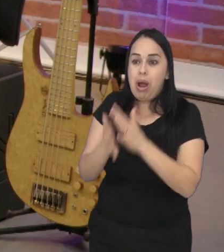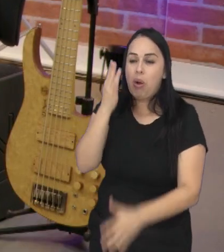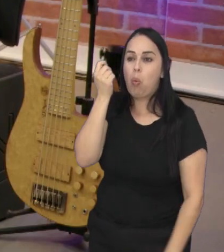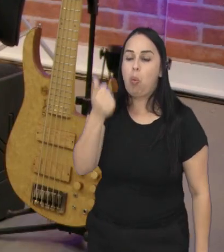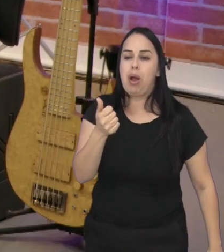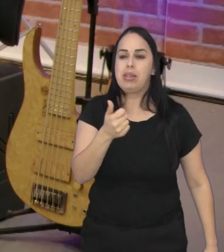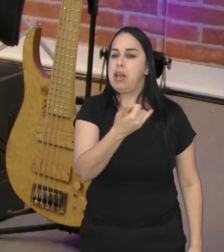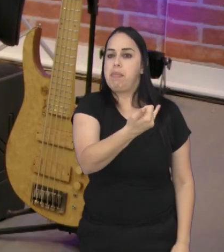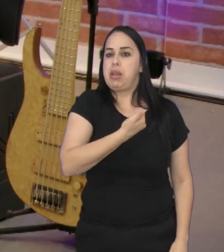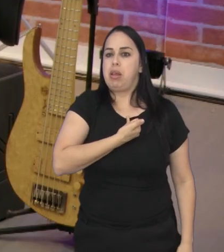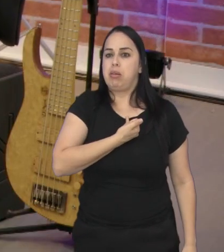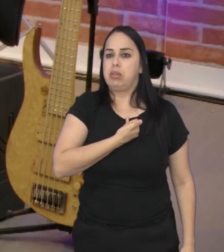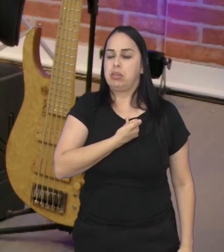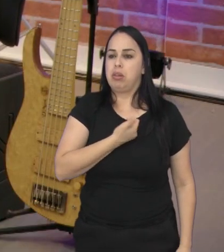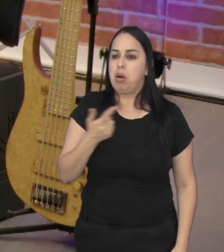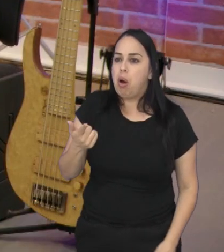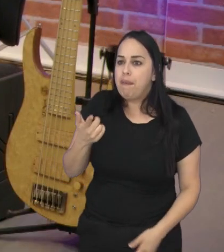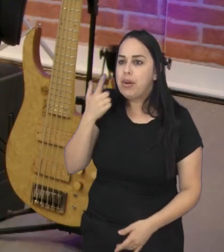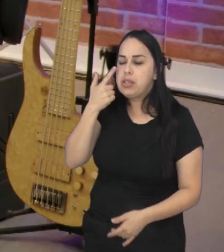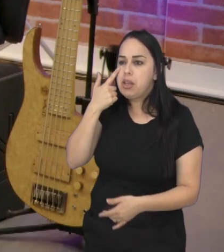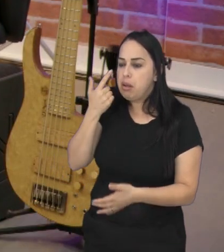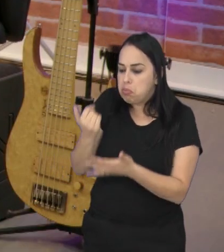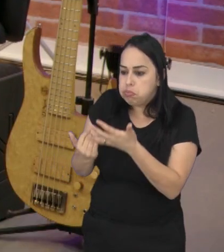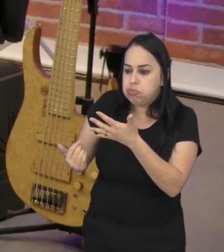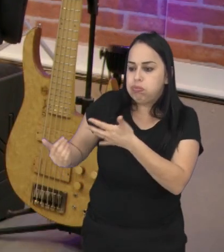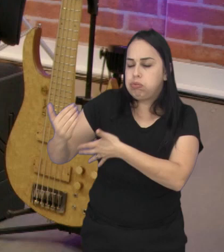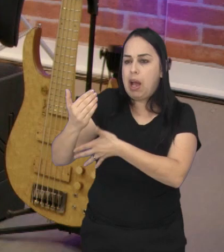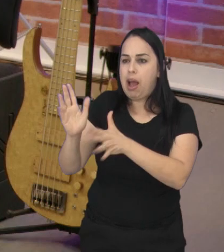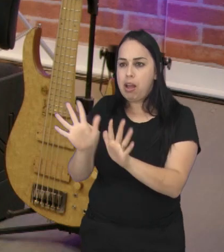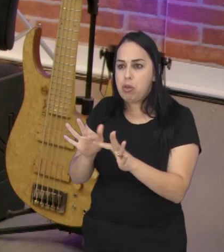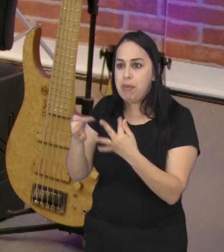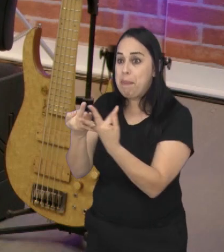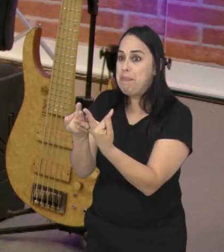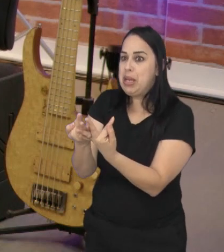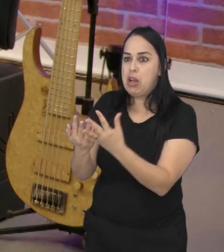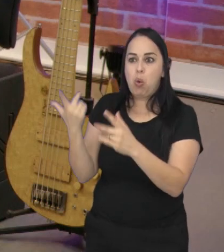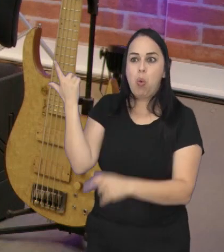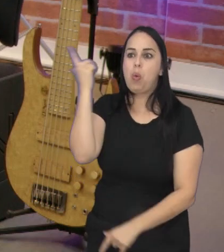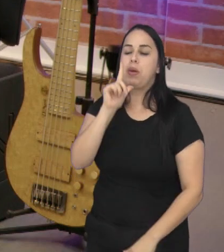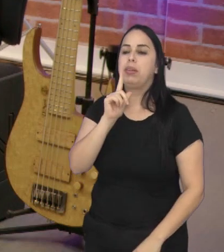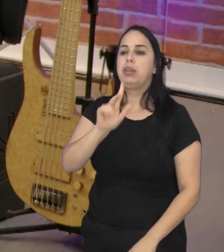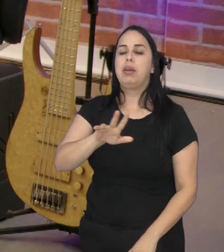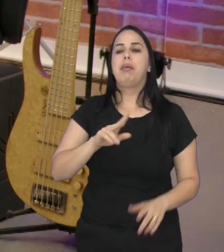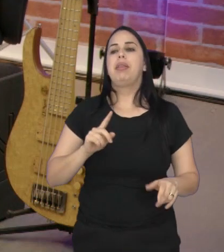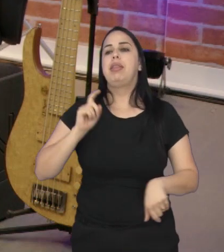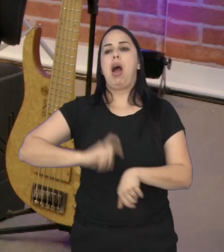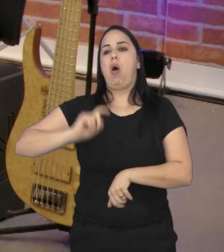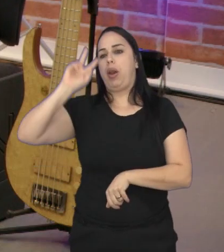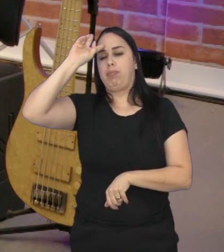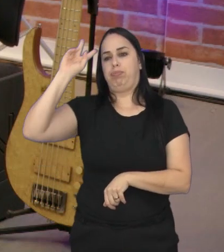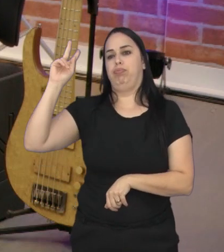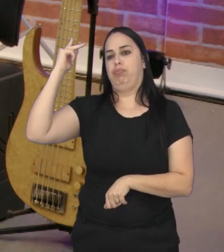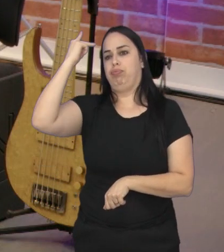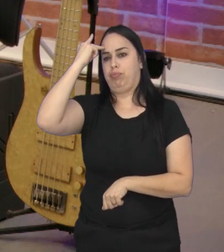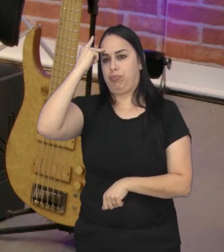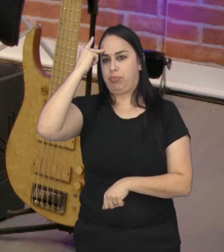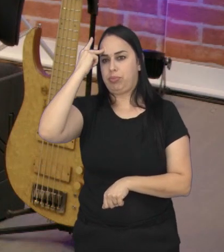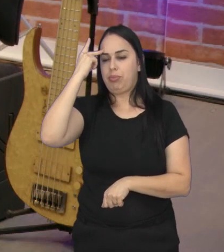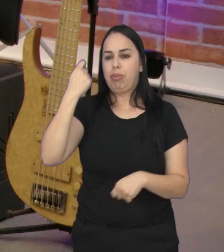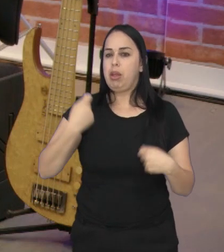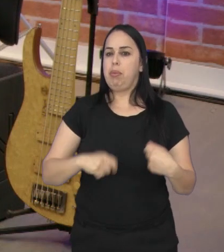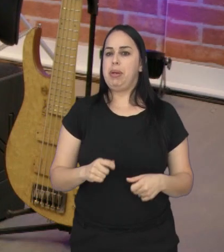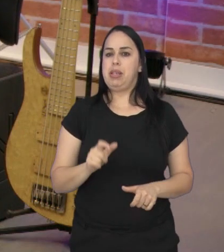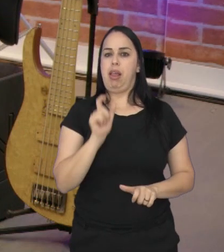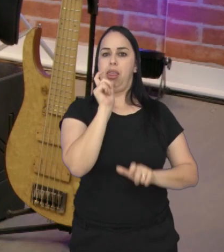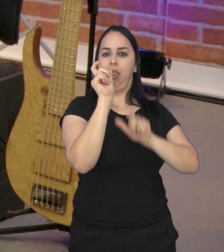ele chegou e na lata, assim, olha o que você fez, olha onde você chegou, olha a família que você tem. E ali foi a virada de chave, por quê? Porque, assim, você não precisa